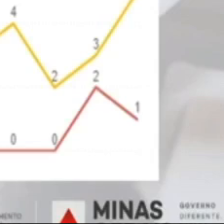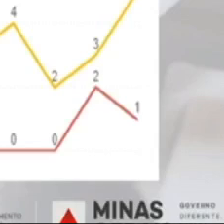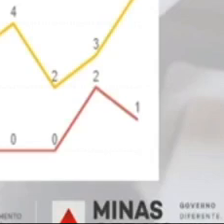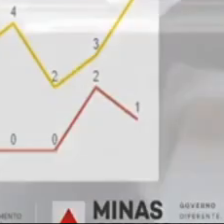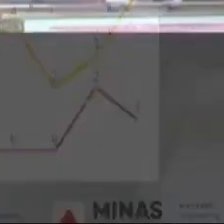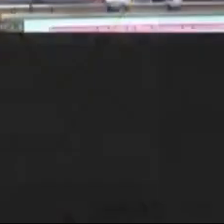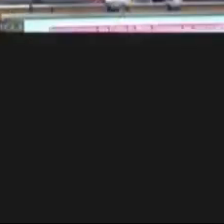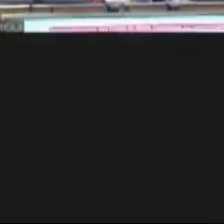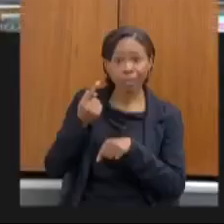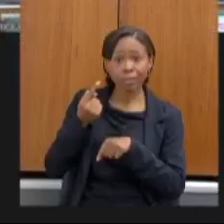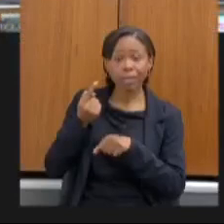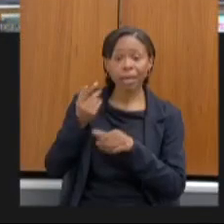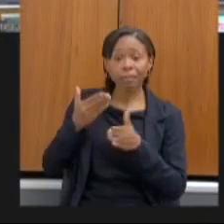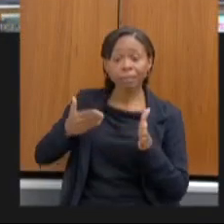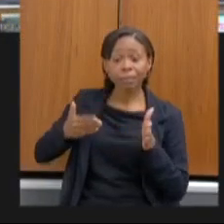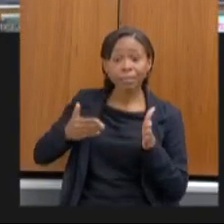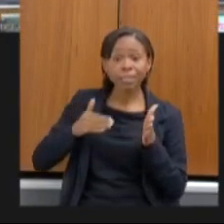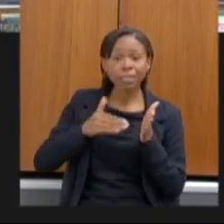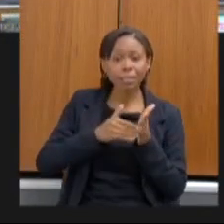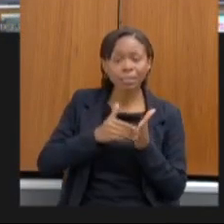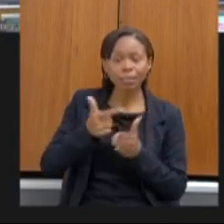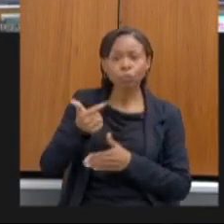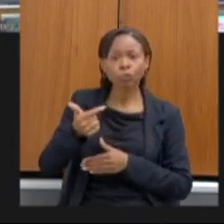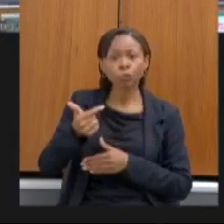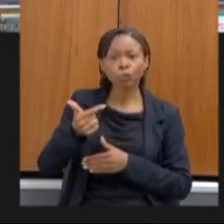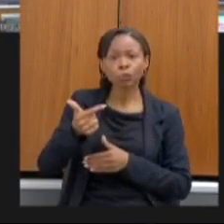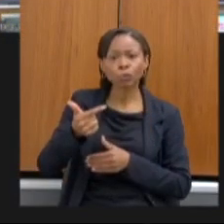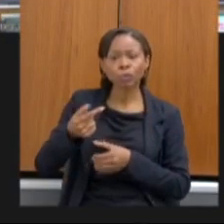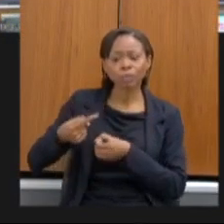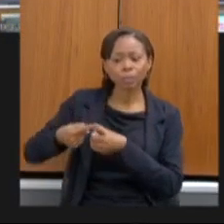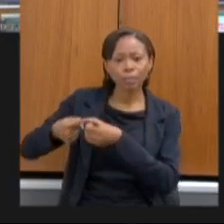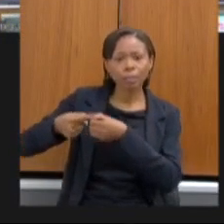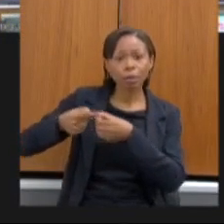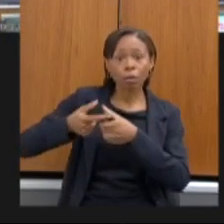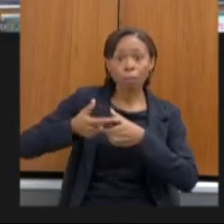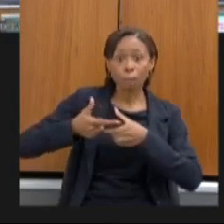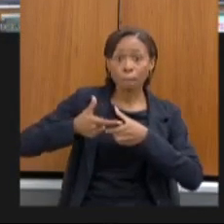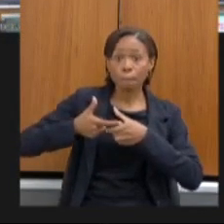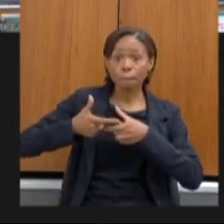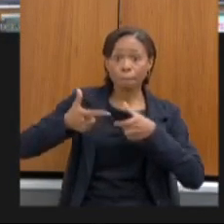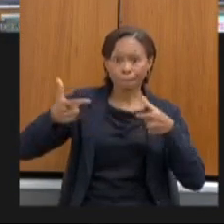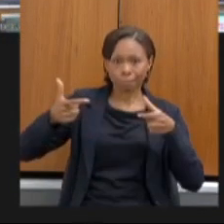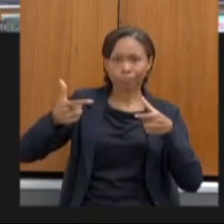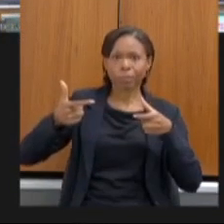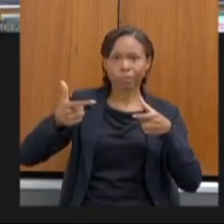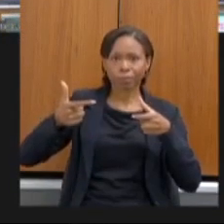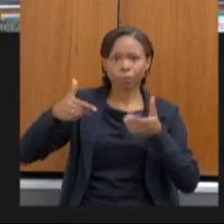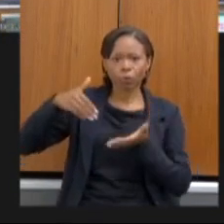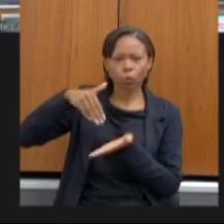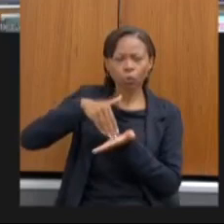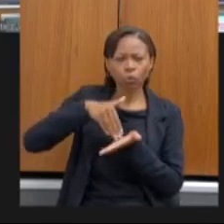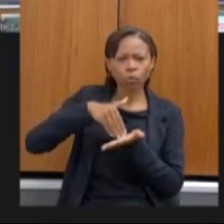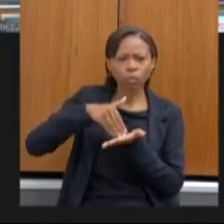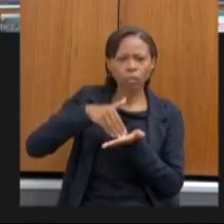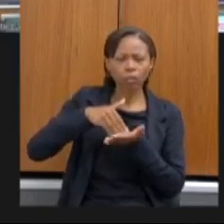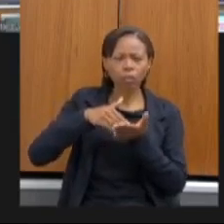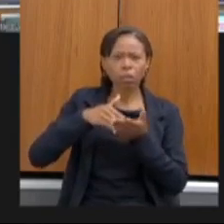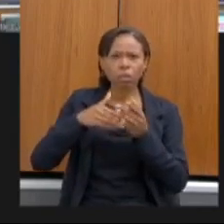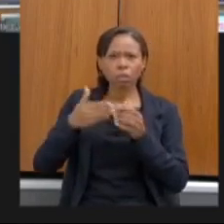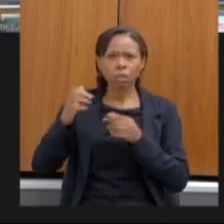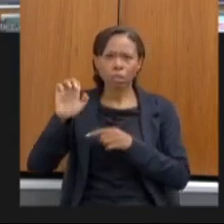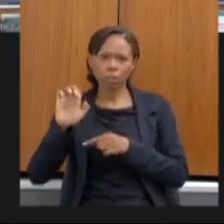macrorregiões ali no finalzinho na onda na no finalzinho da direita para esquerda